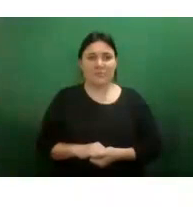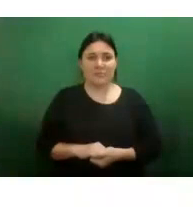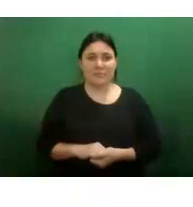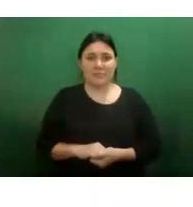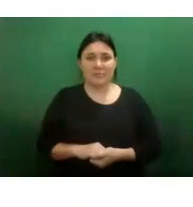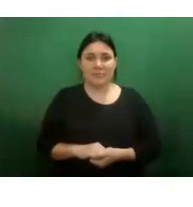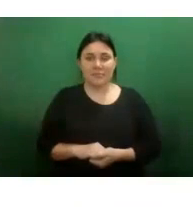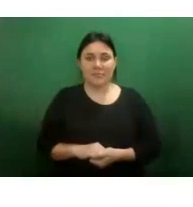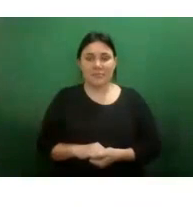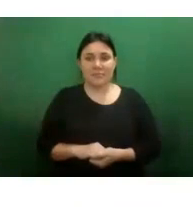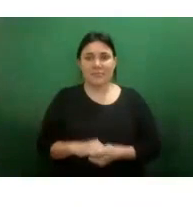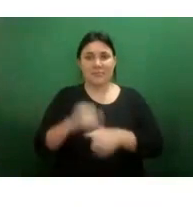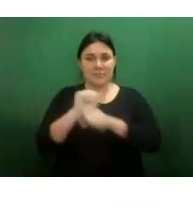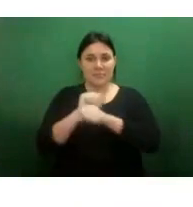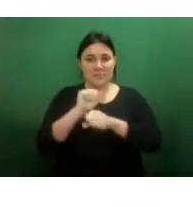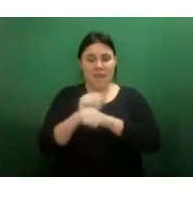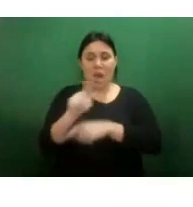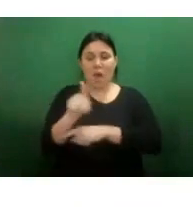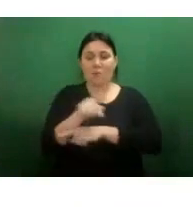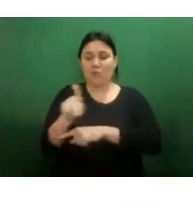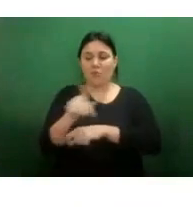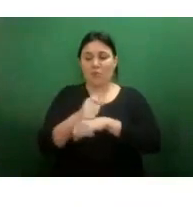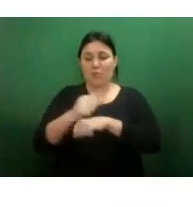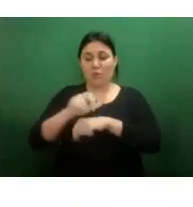Vamos aguardar então a professora Francisca